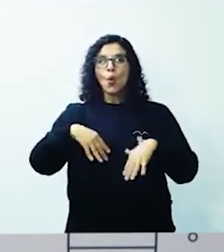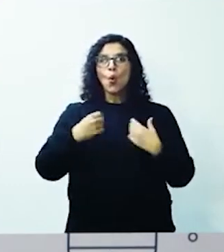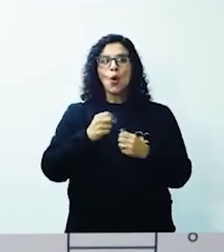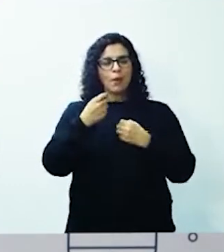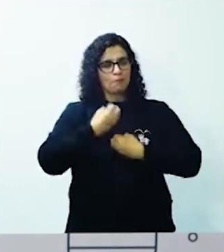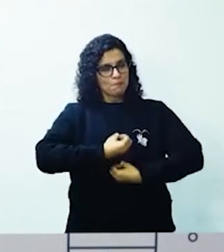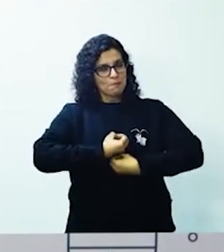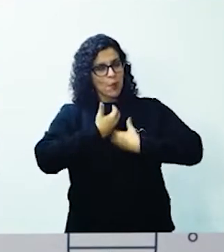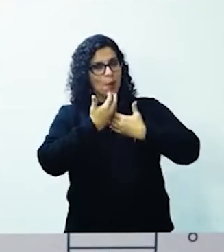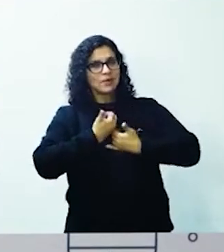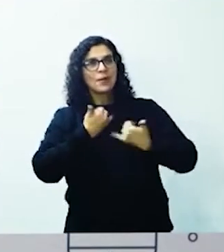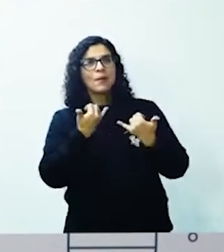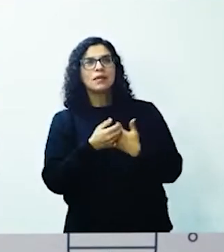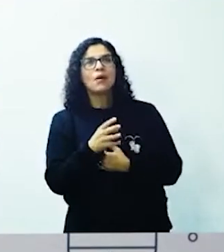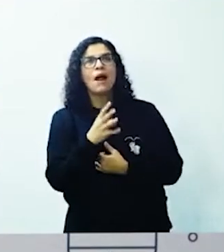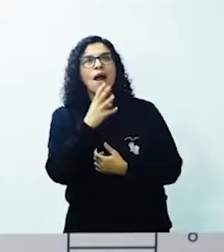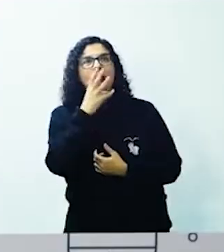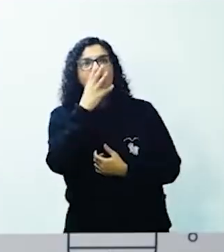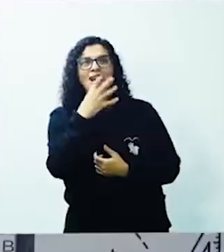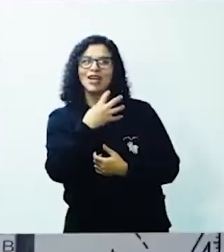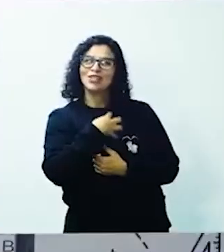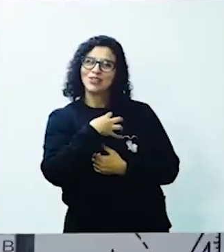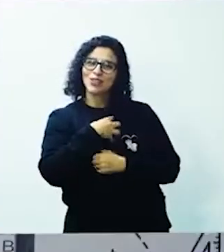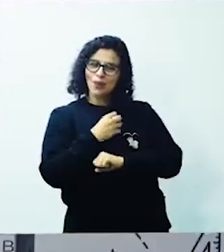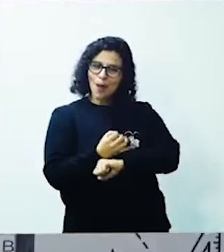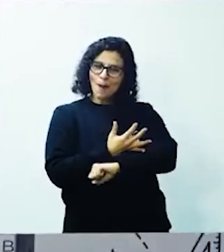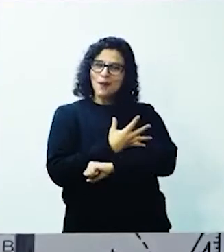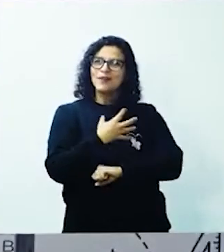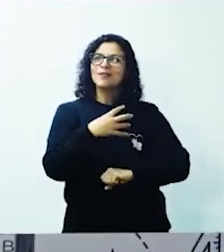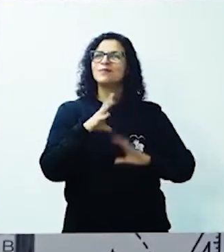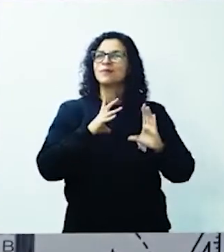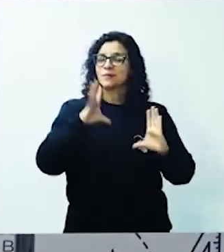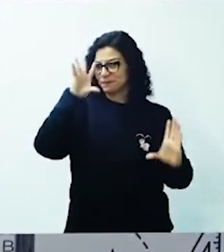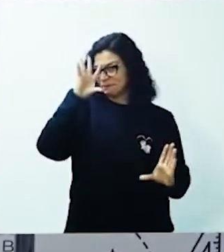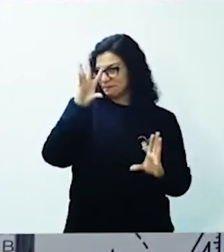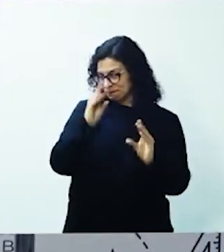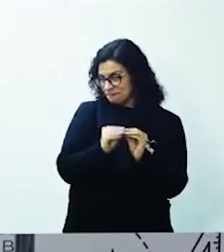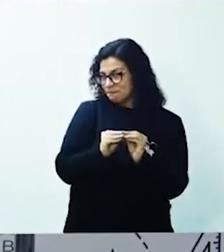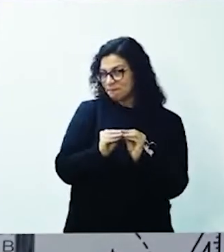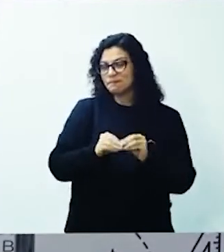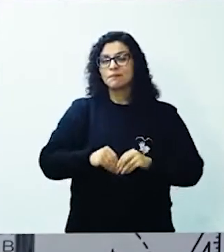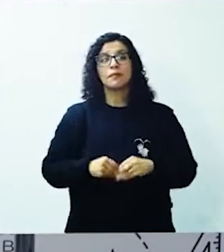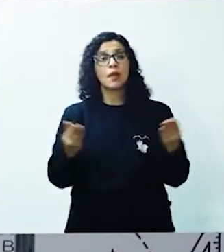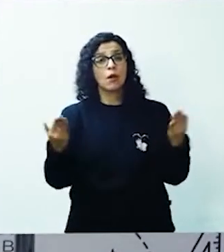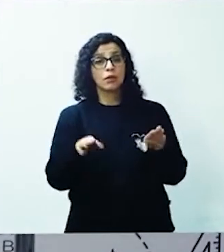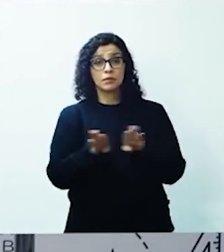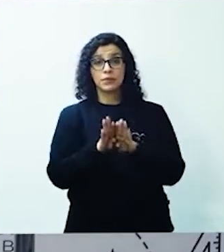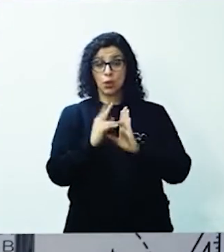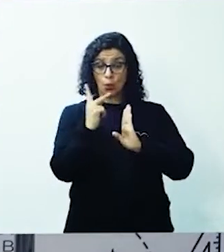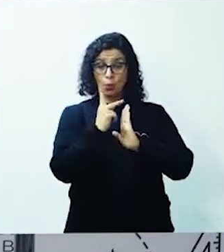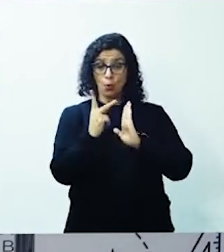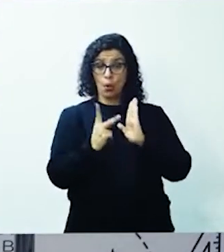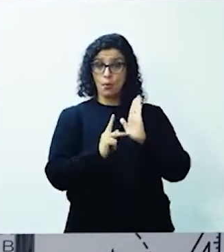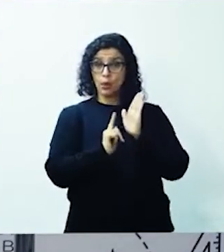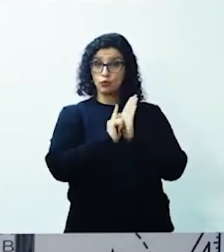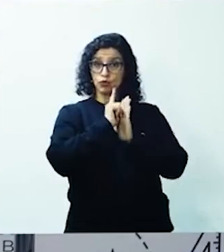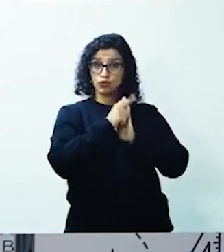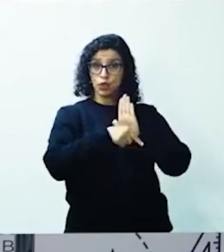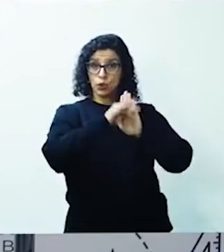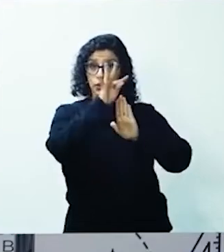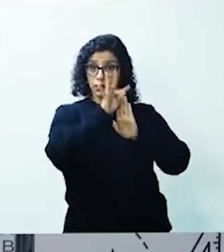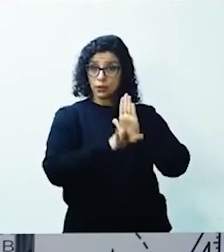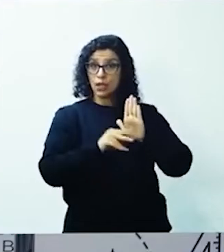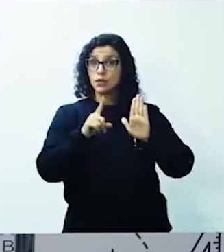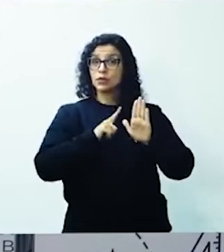essa poesia eu posso encontrar em vários lugares. Mas para resumir, o poema é um gênero textual escrito